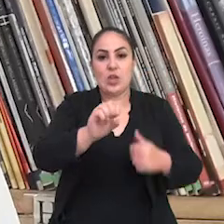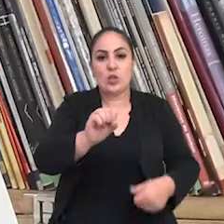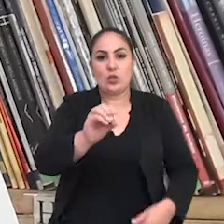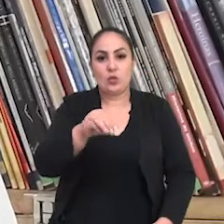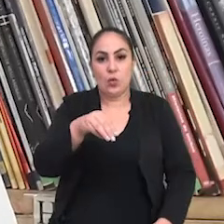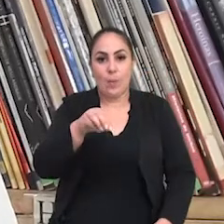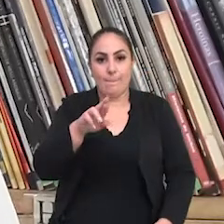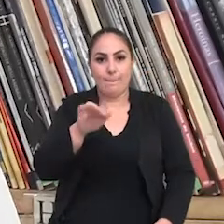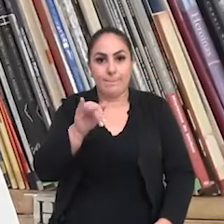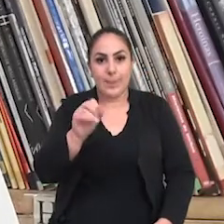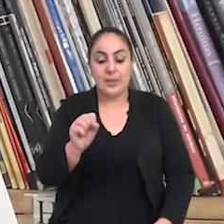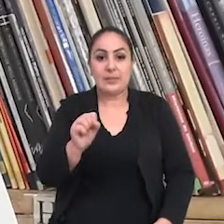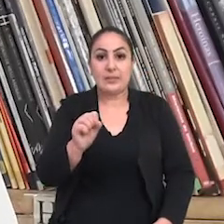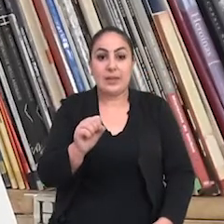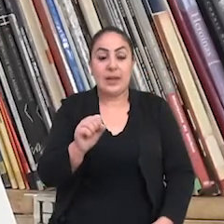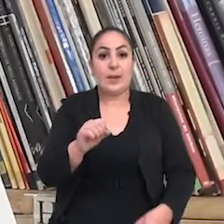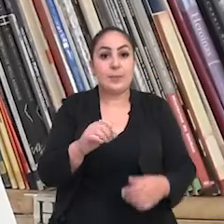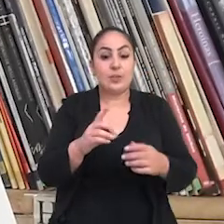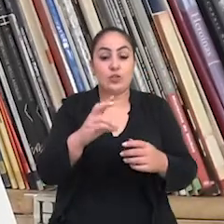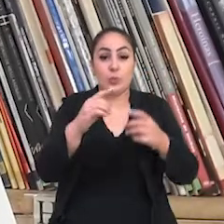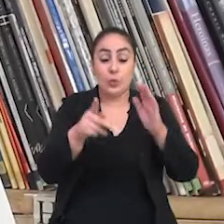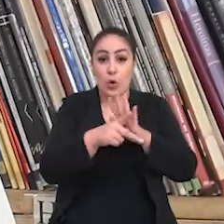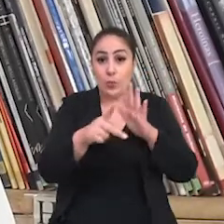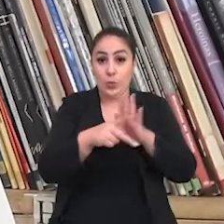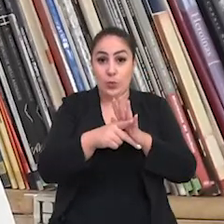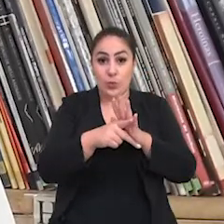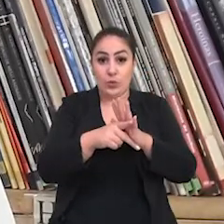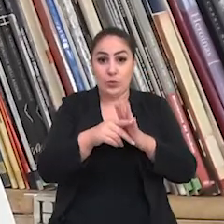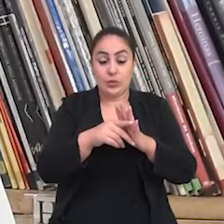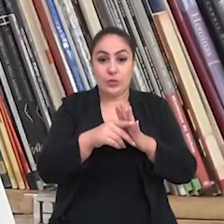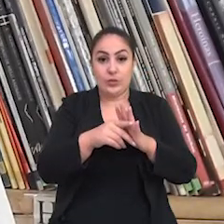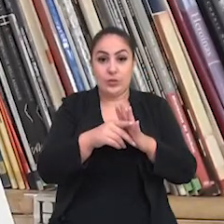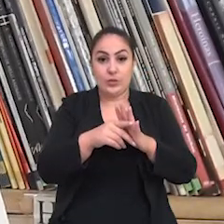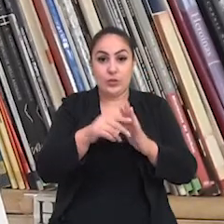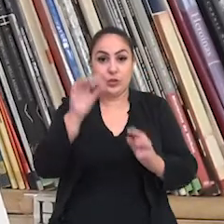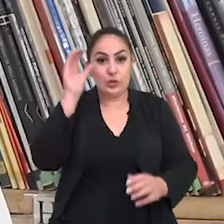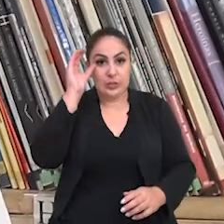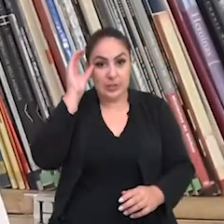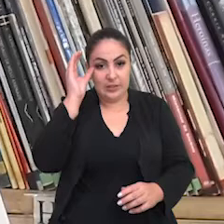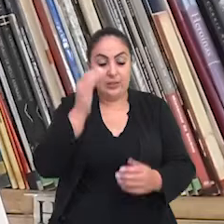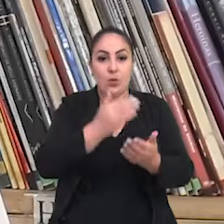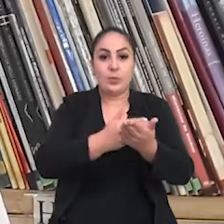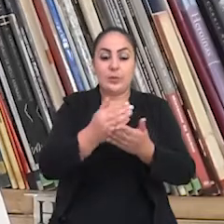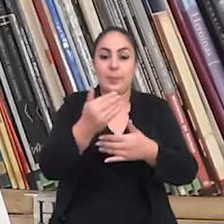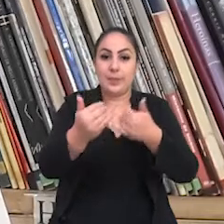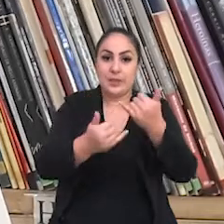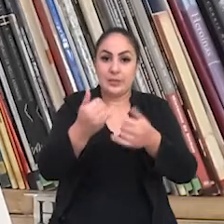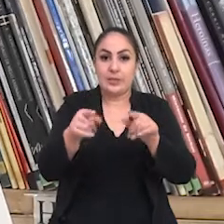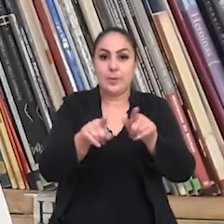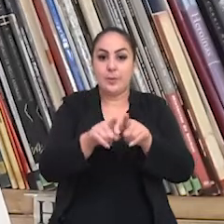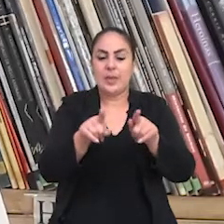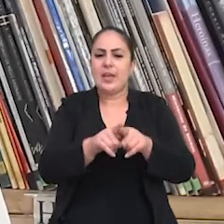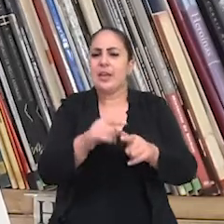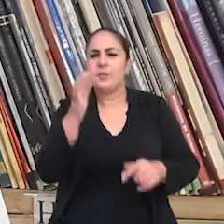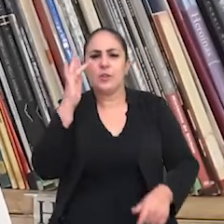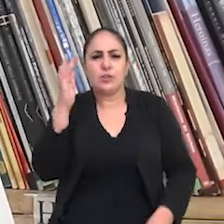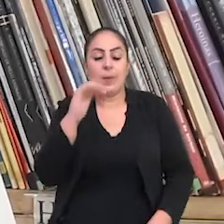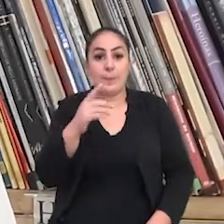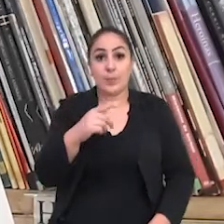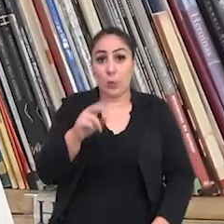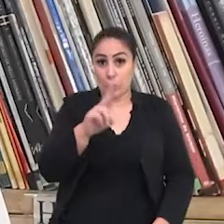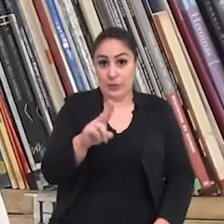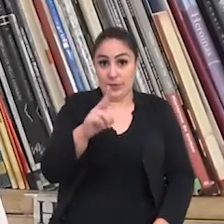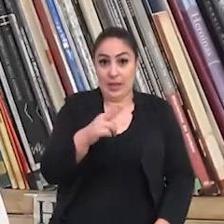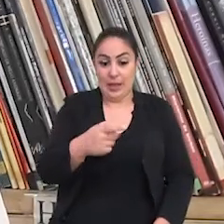bem especial, que conta da origem do teatro de sombras, e nós também sugerimos uma brincadeira. Que tal pegar